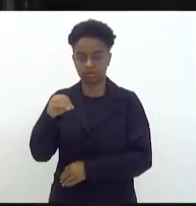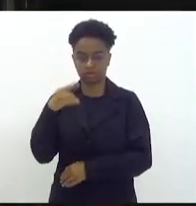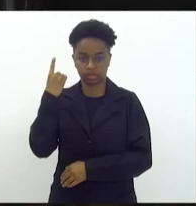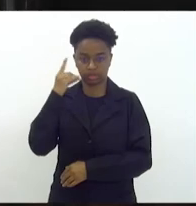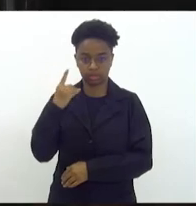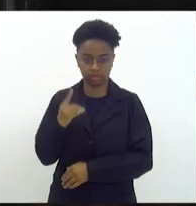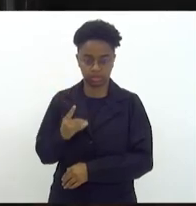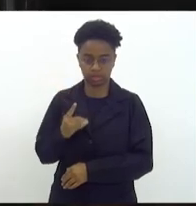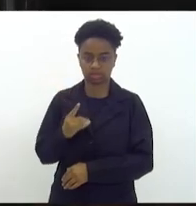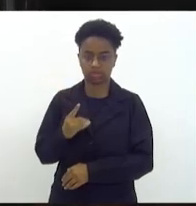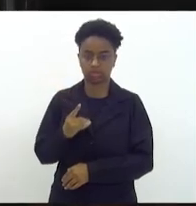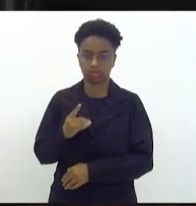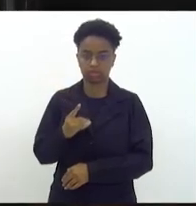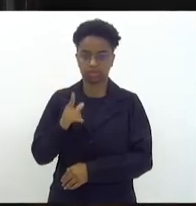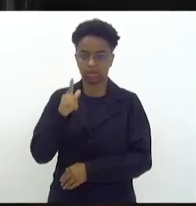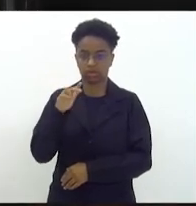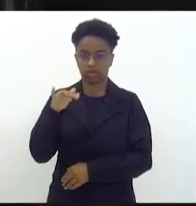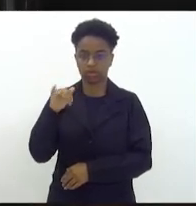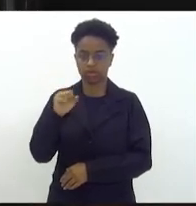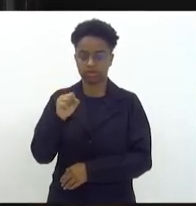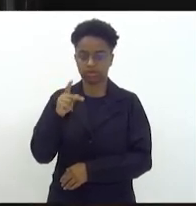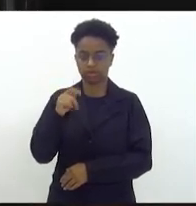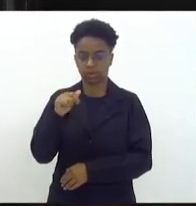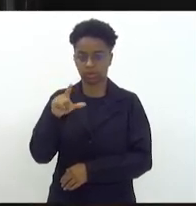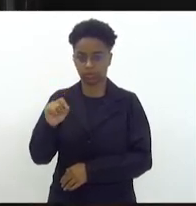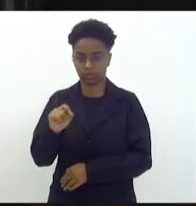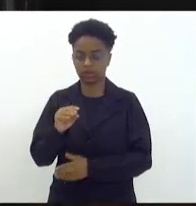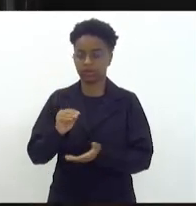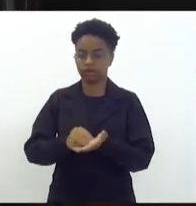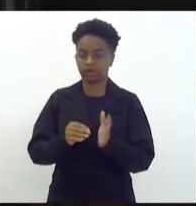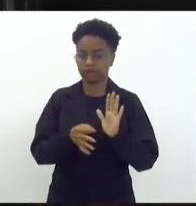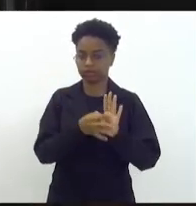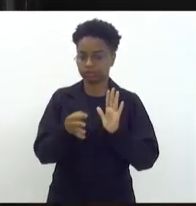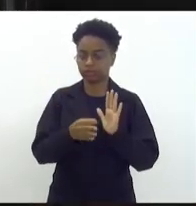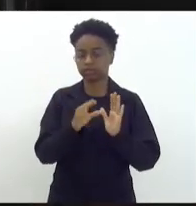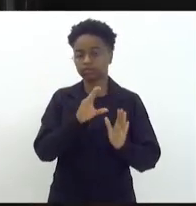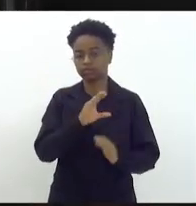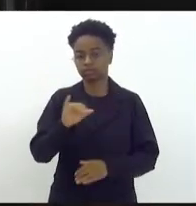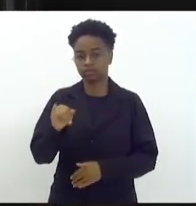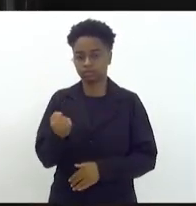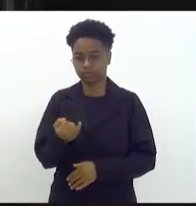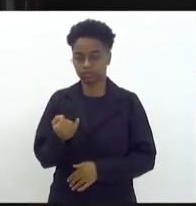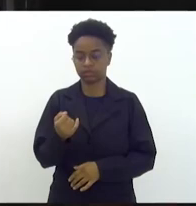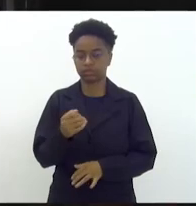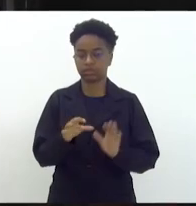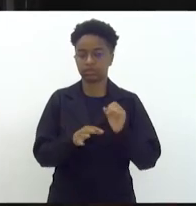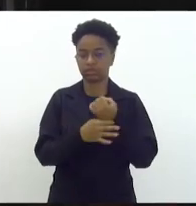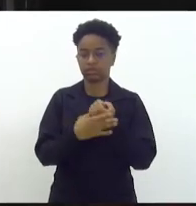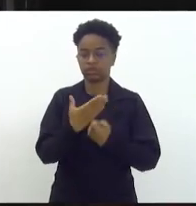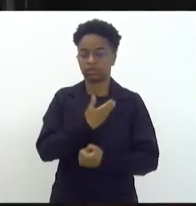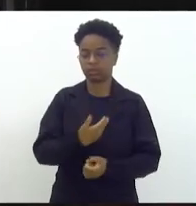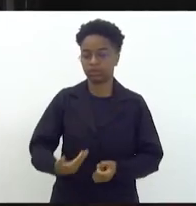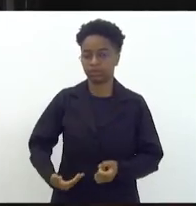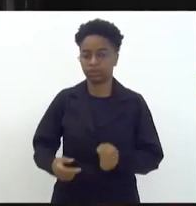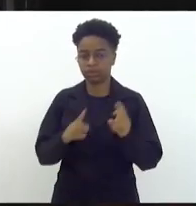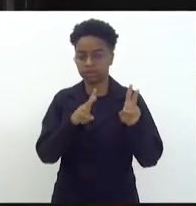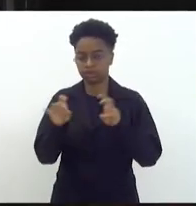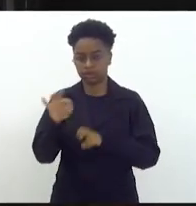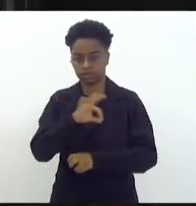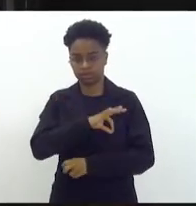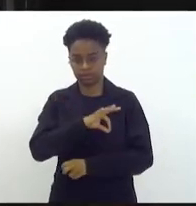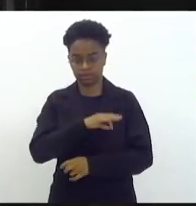Balbi e Luiz Paulo, pendente de parecer das comissões de constituição e justiça, segurança pública, assuntos de polícia,